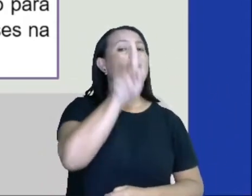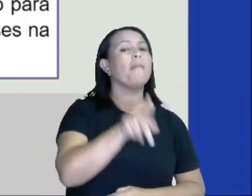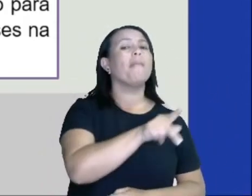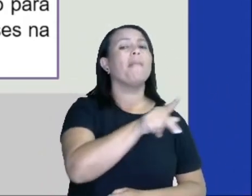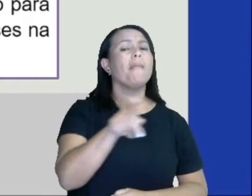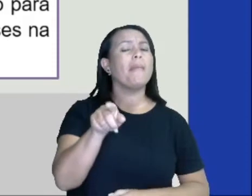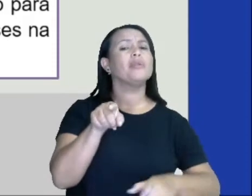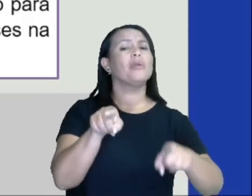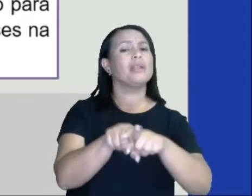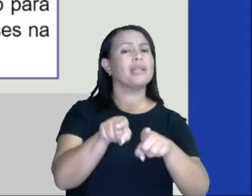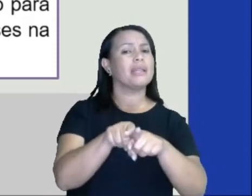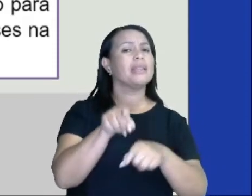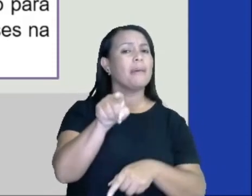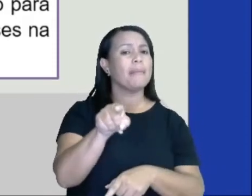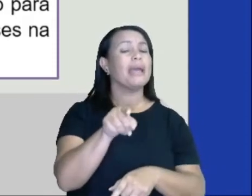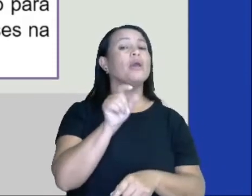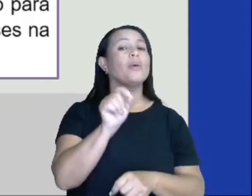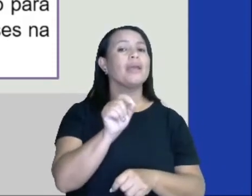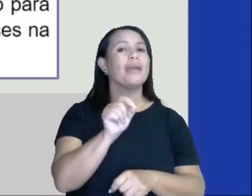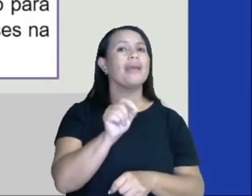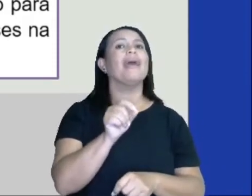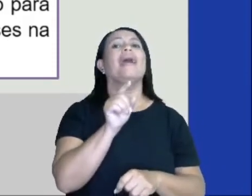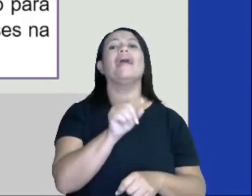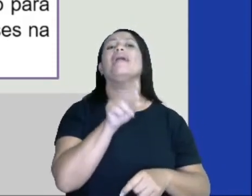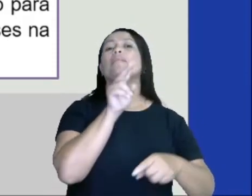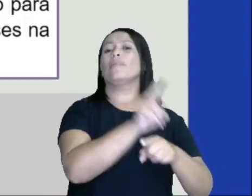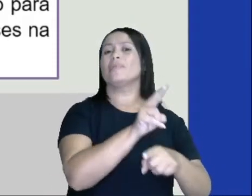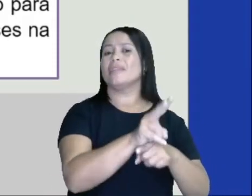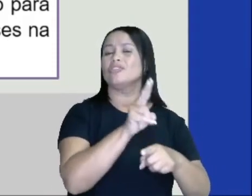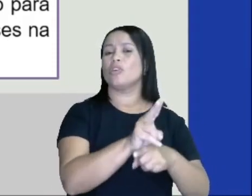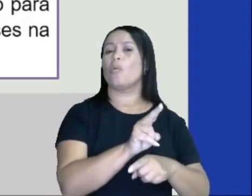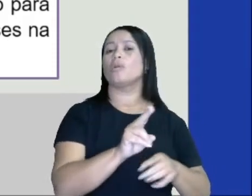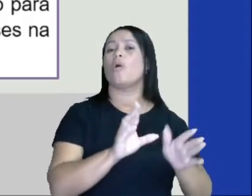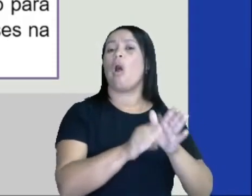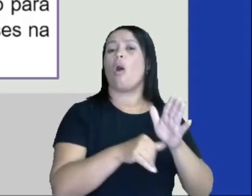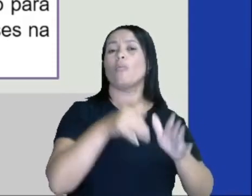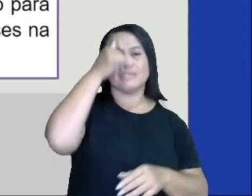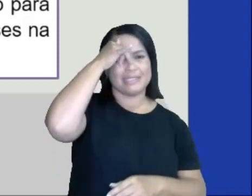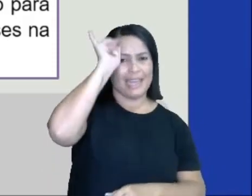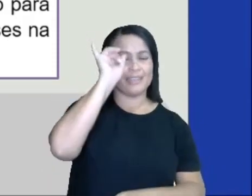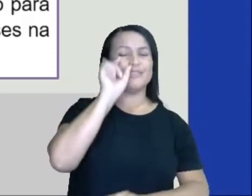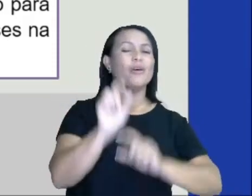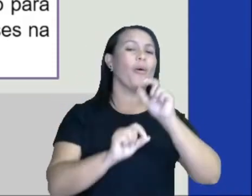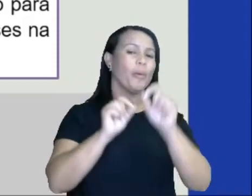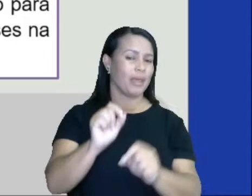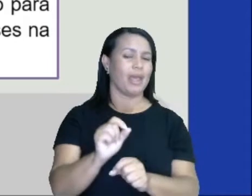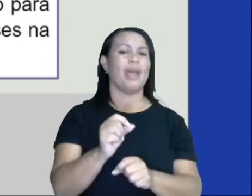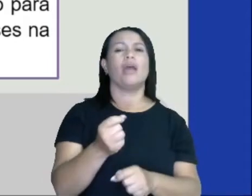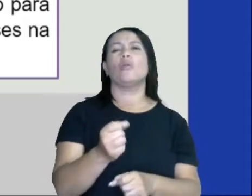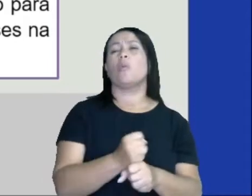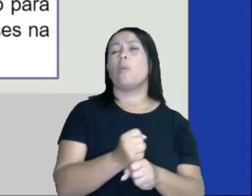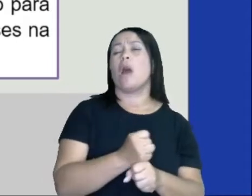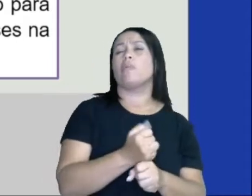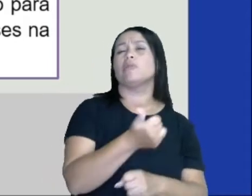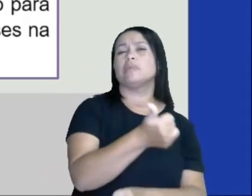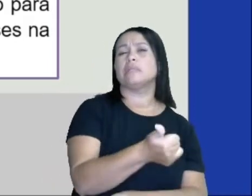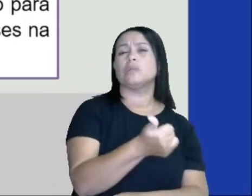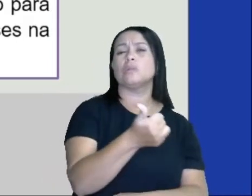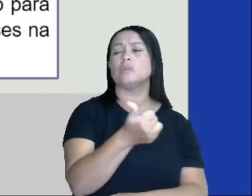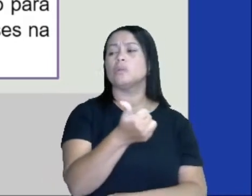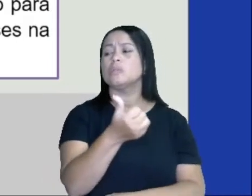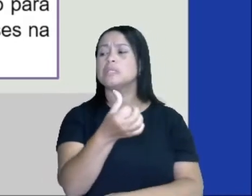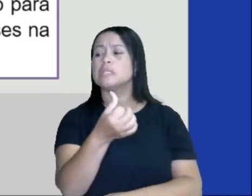o patrono contra furto de gado. Em 1645, no ano da célebre Batalha